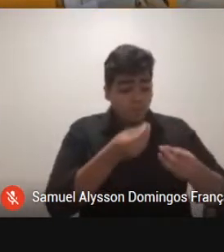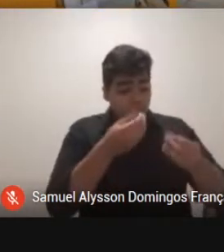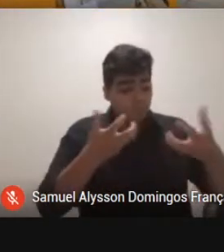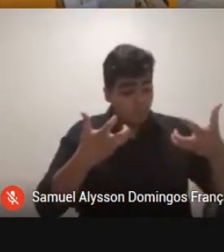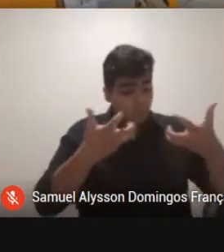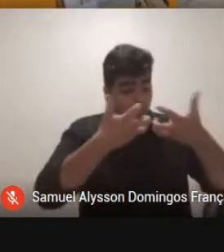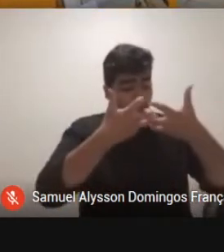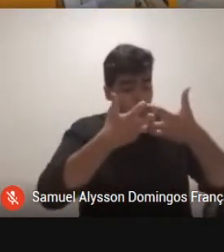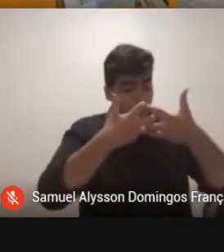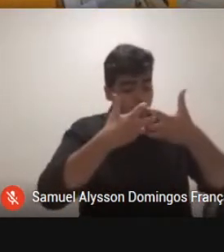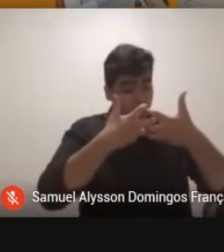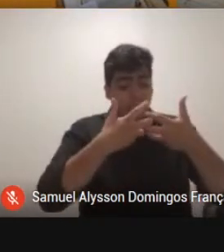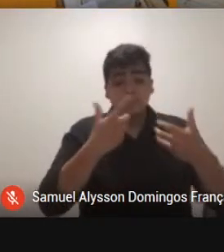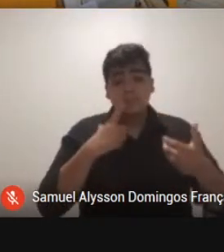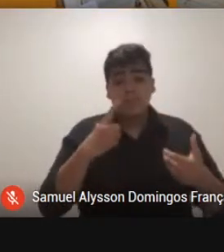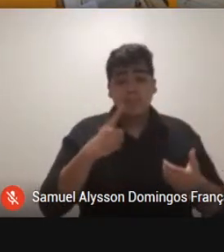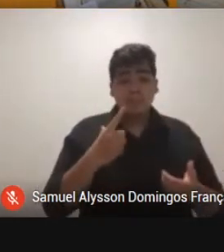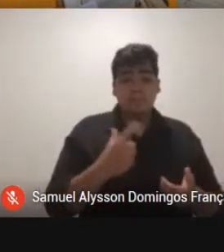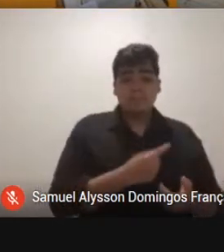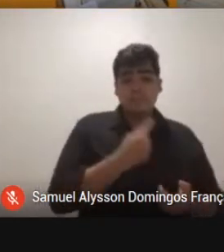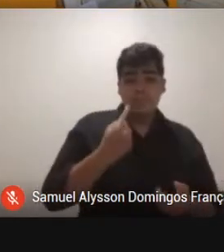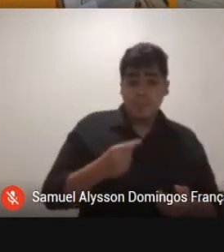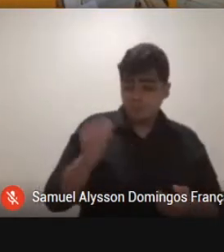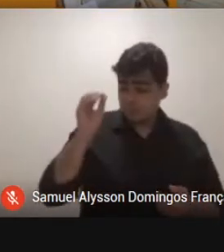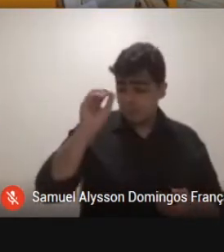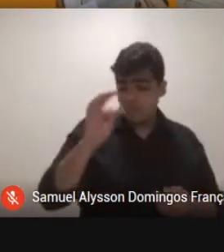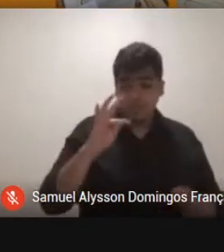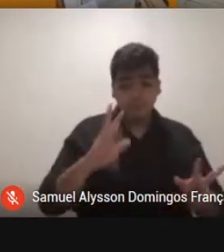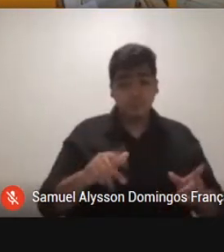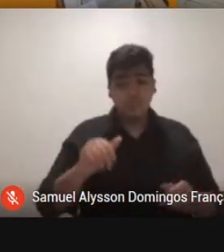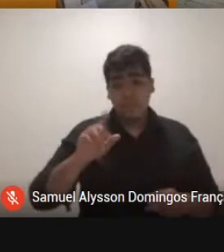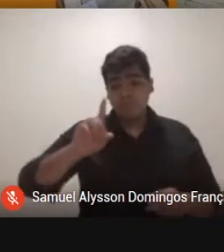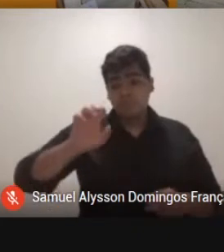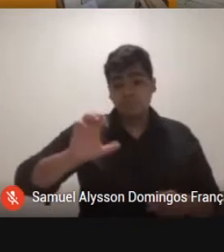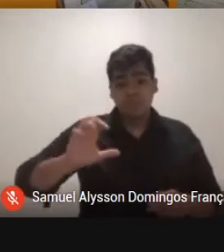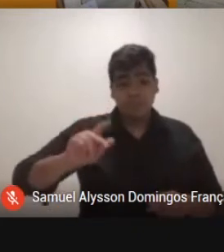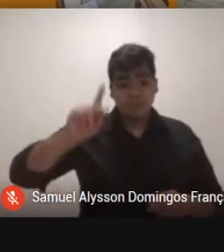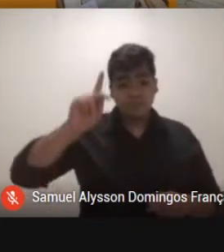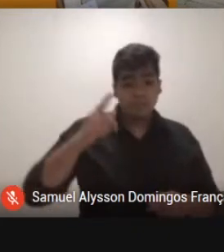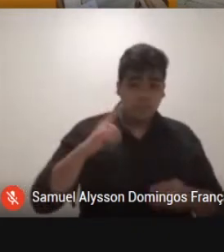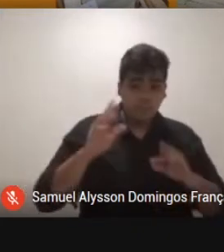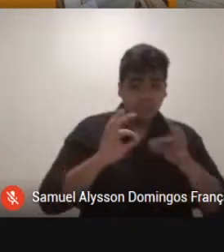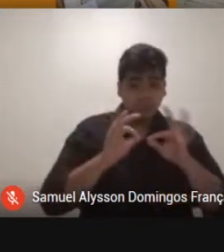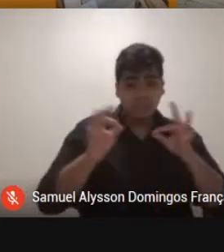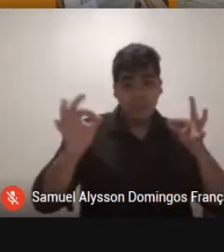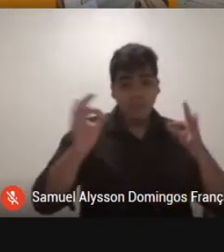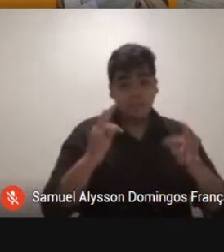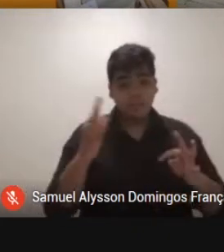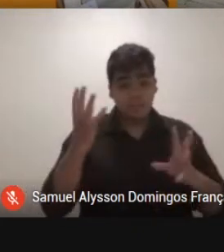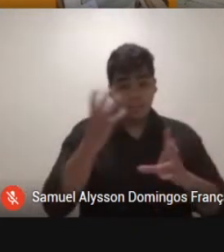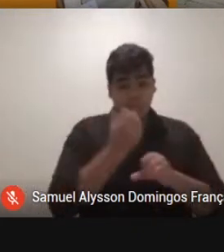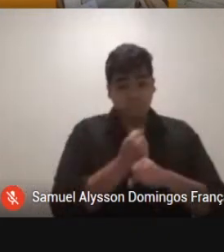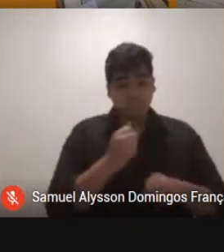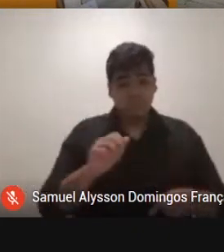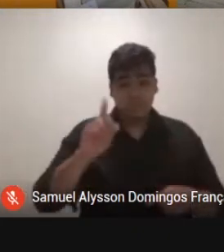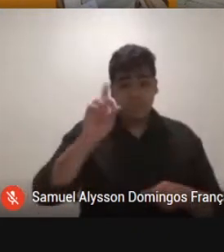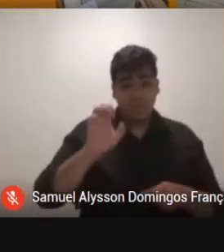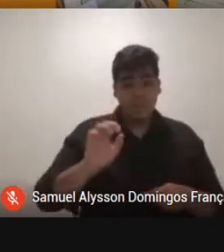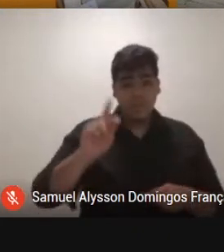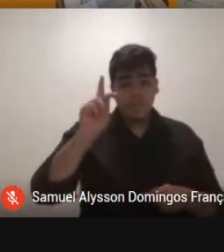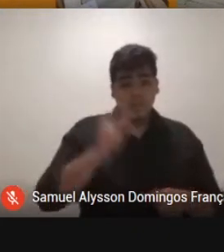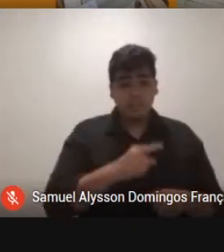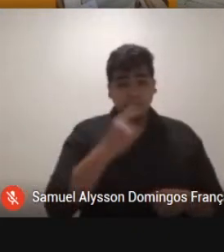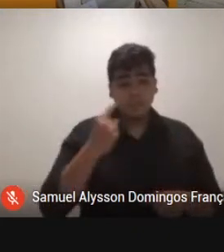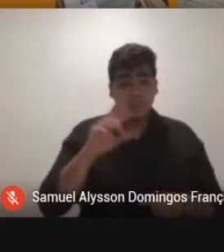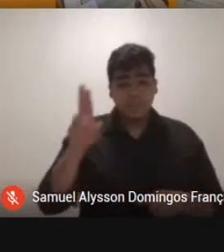a gente colocou todos os decks para ver realmente a extensão total desse deck. A gente utilizou o galpão, né,